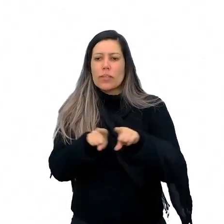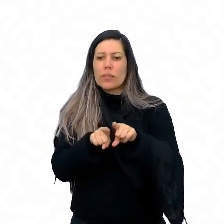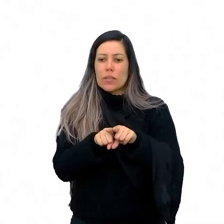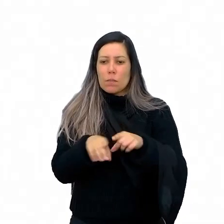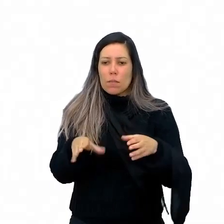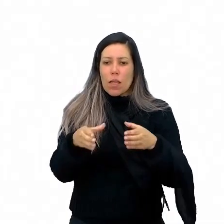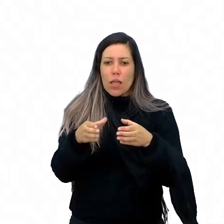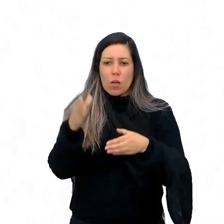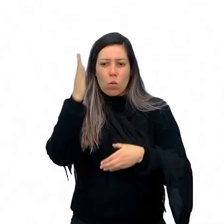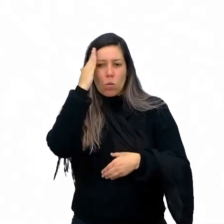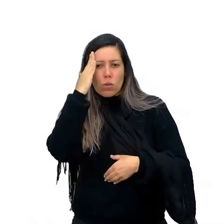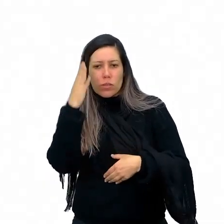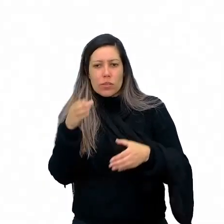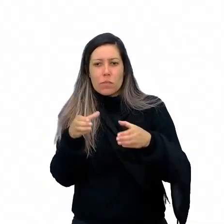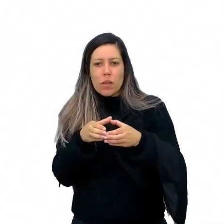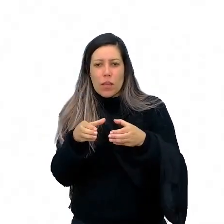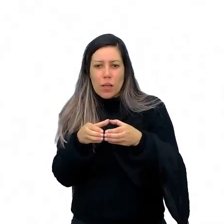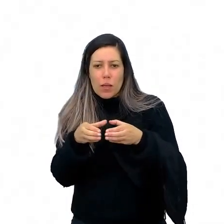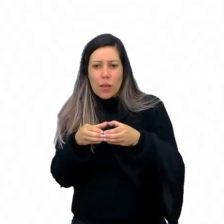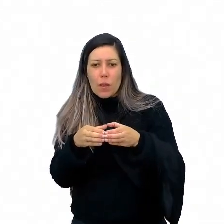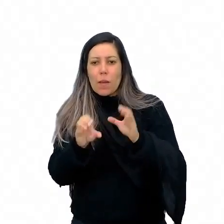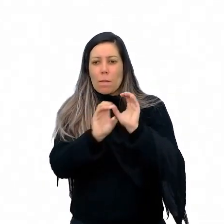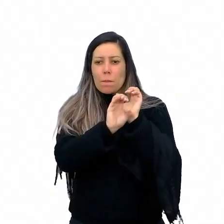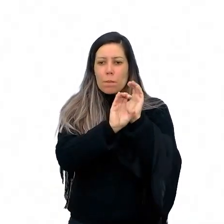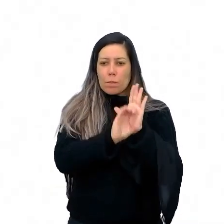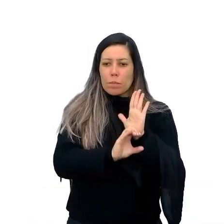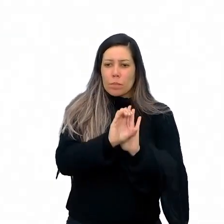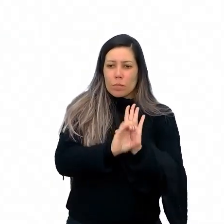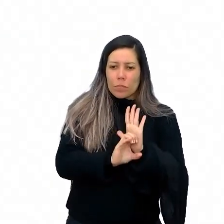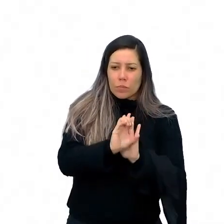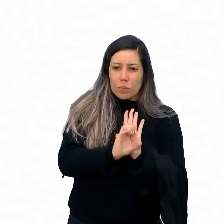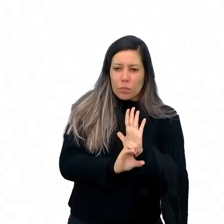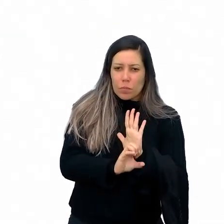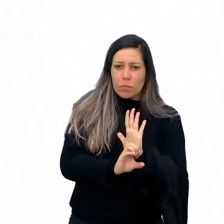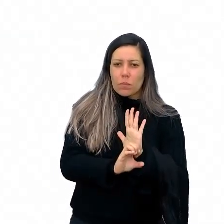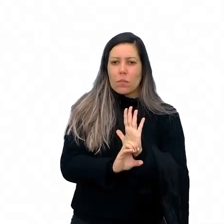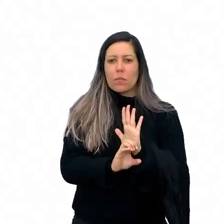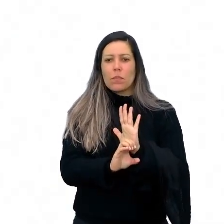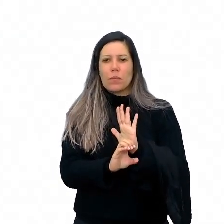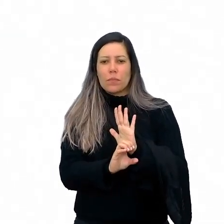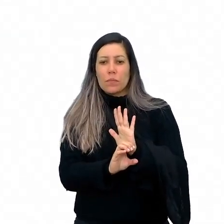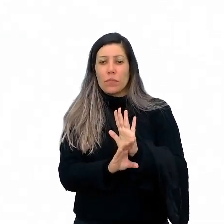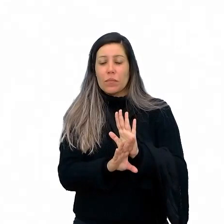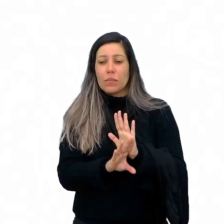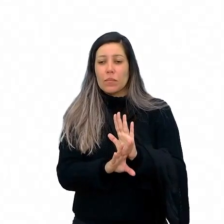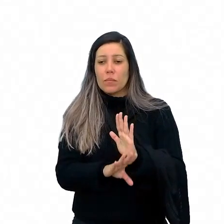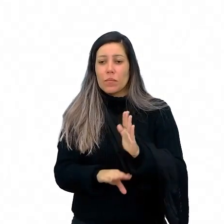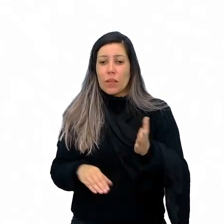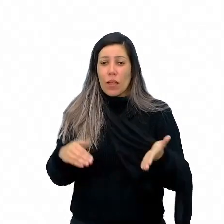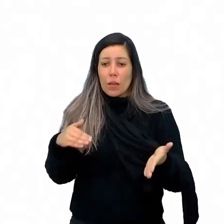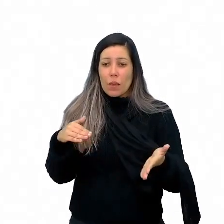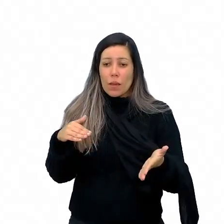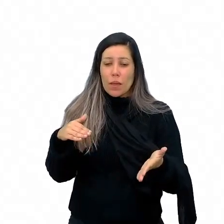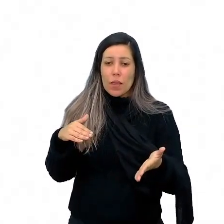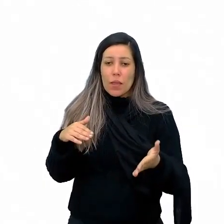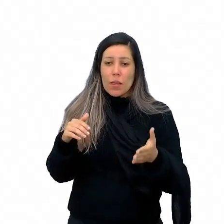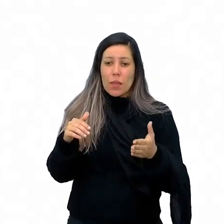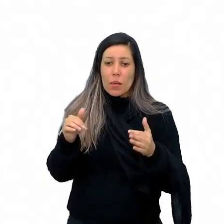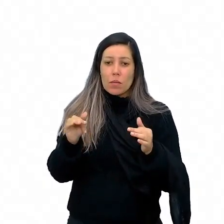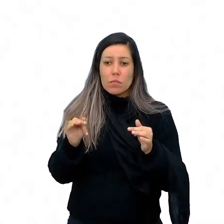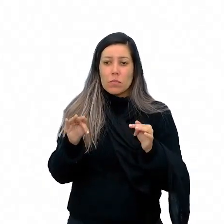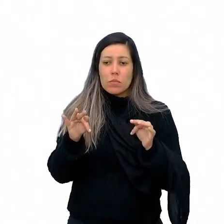último aqui, e não por ordem de importância ou coisa que o valha, né? Até porque não seria possível criar esse